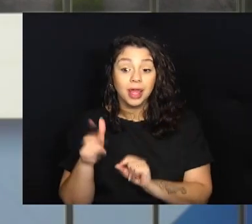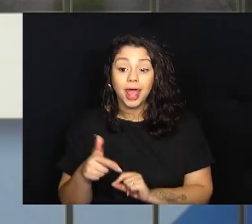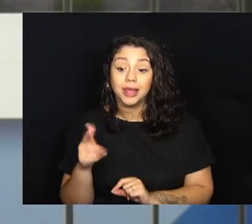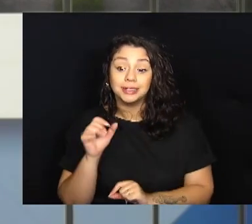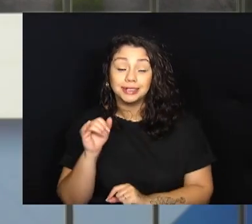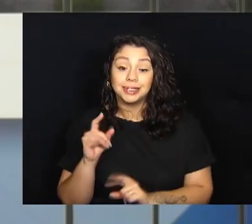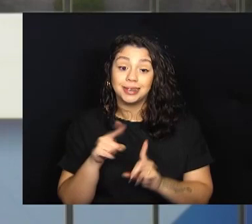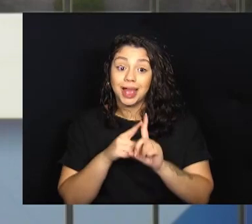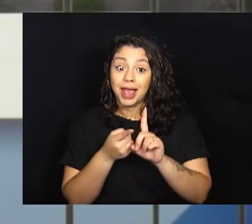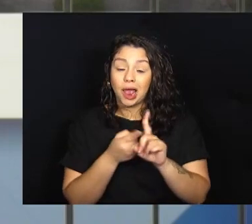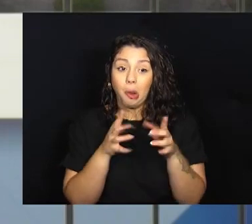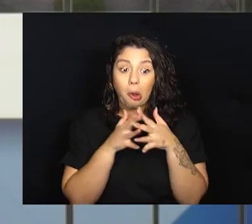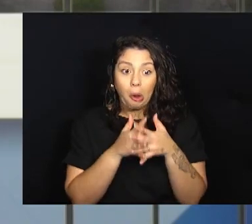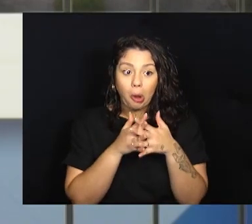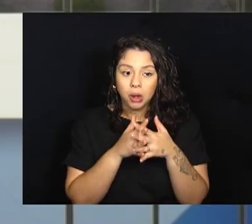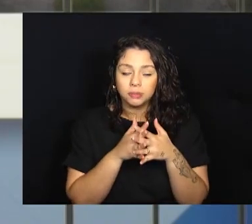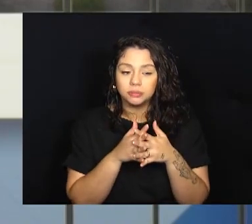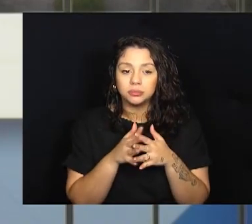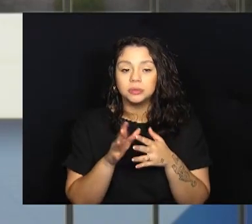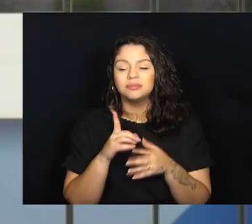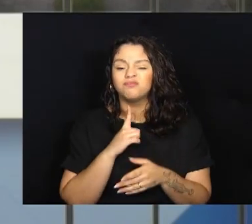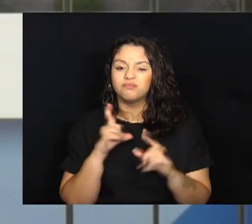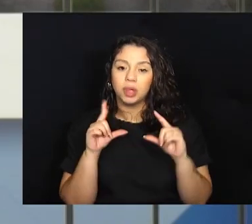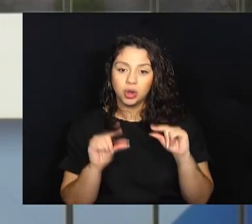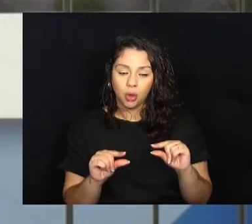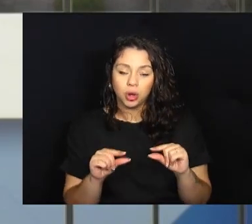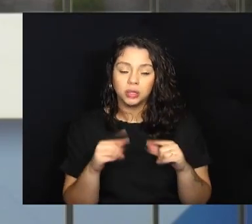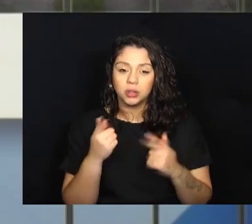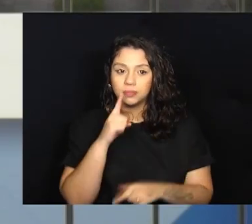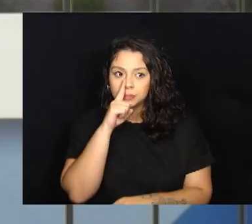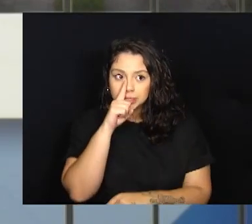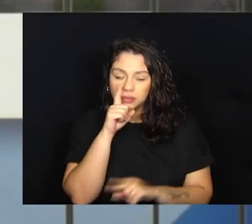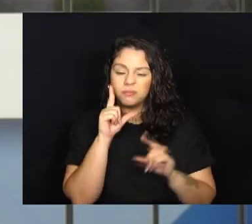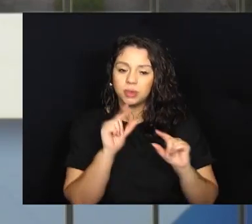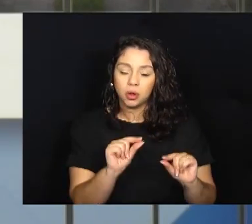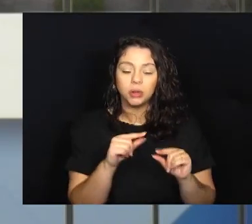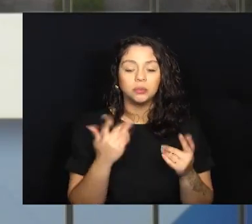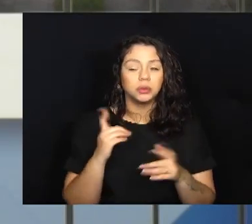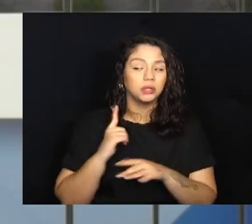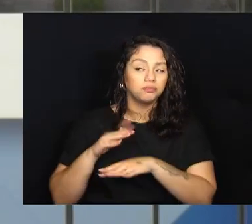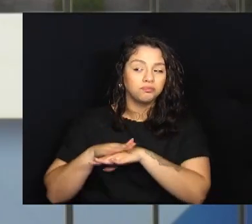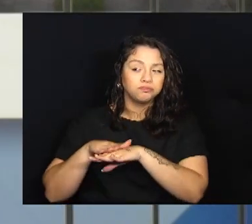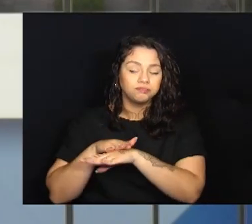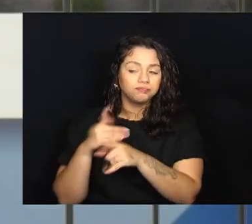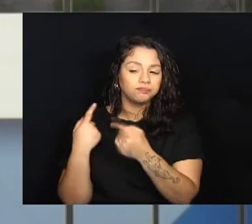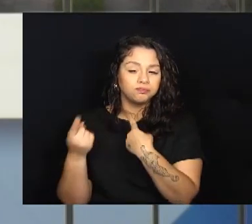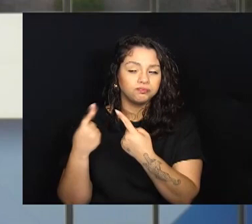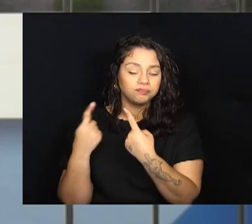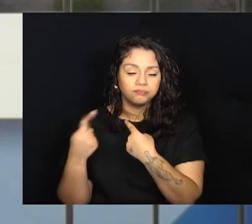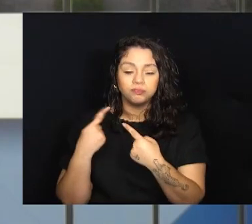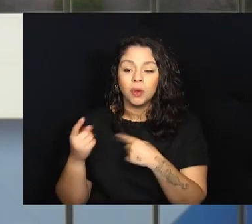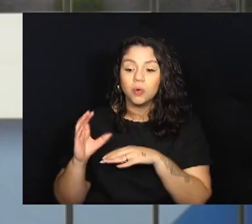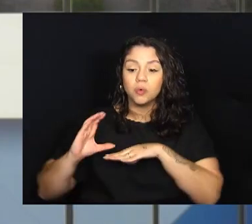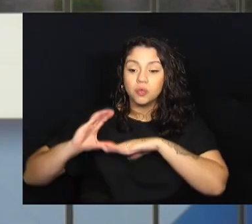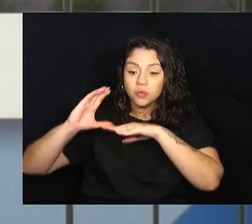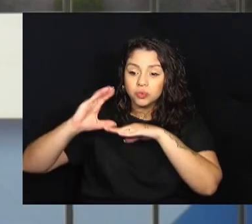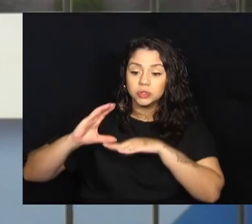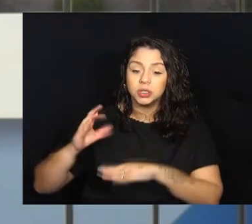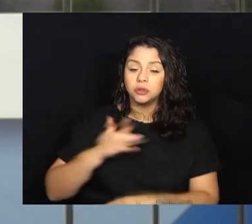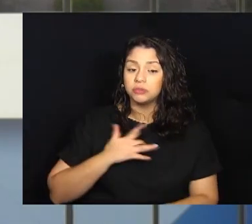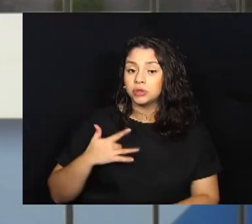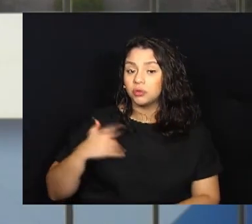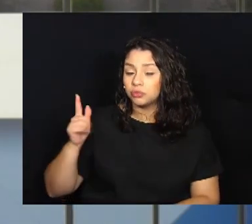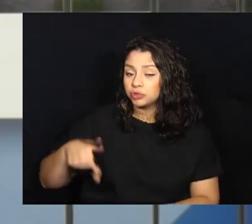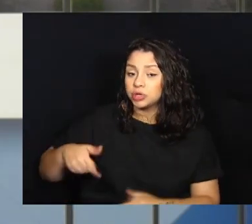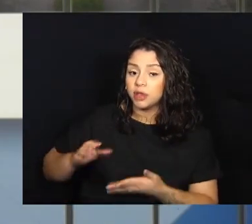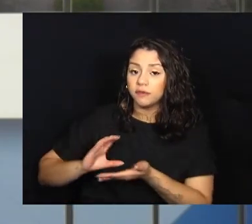com complicações é muito menor. E isso a gente tem conversado com os conselhos de saúde, que é a necessidade de investir no